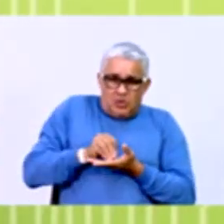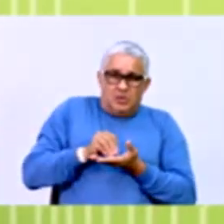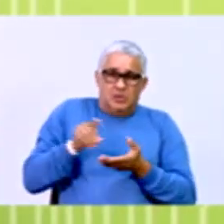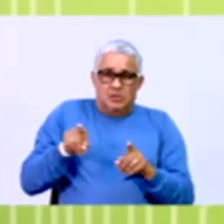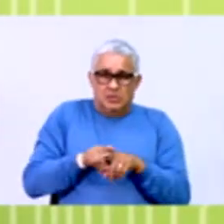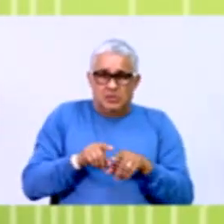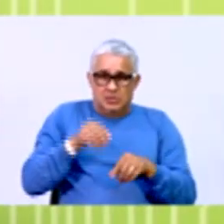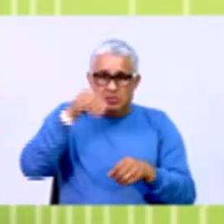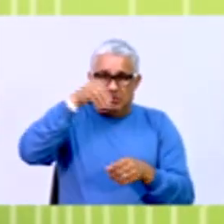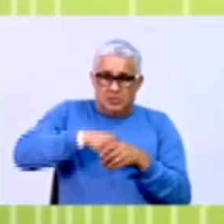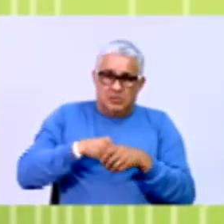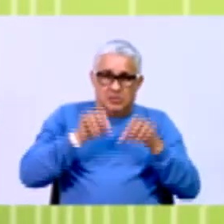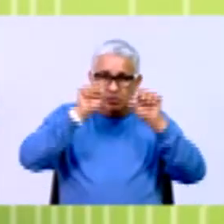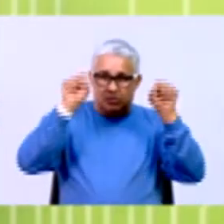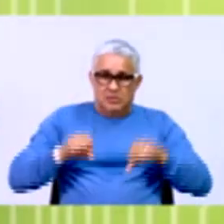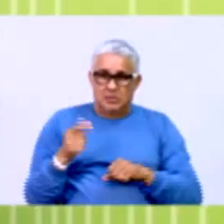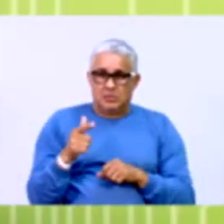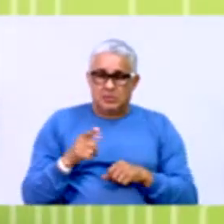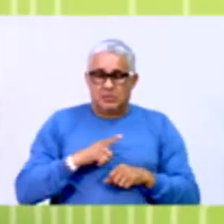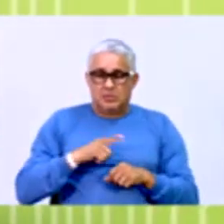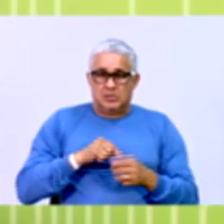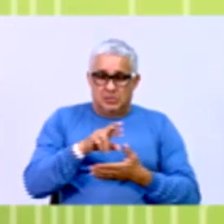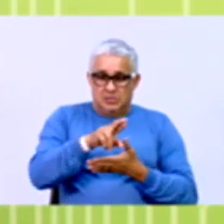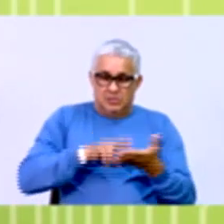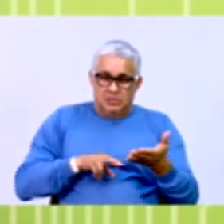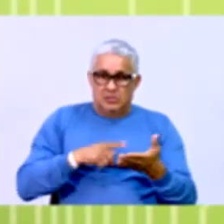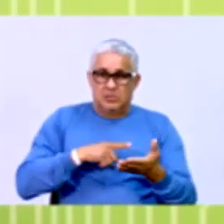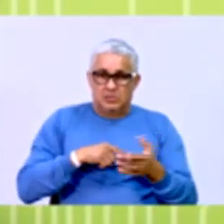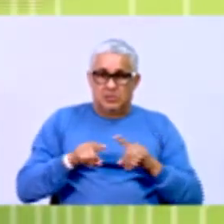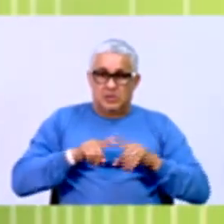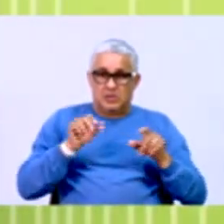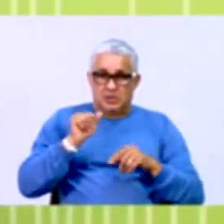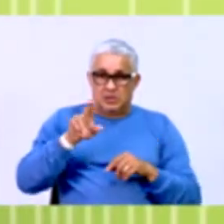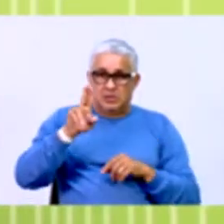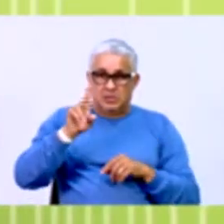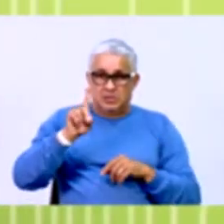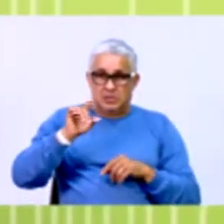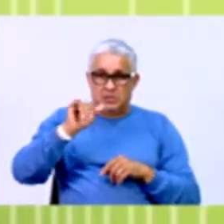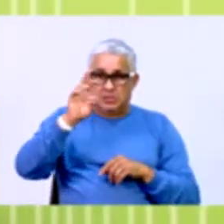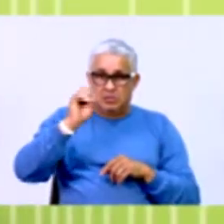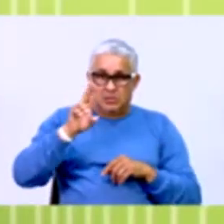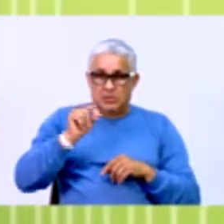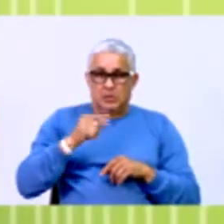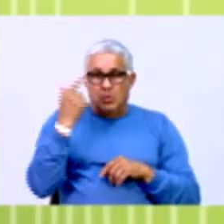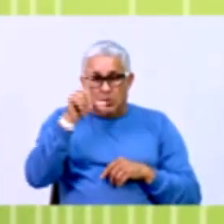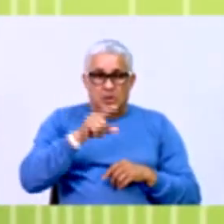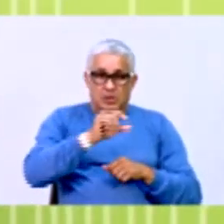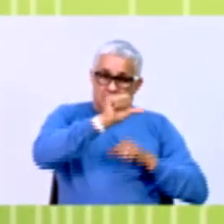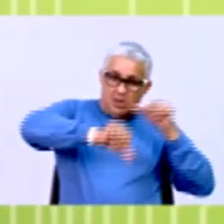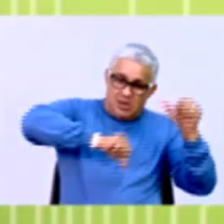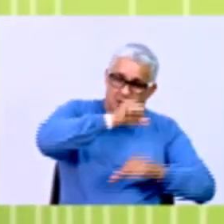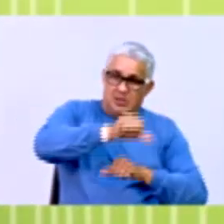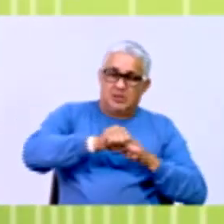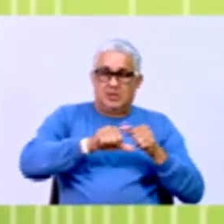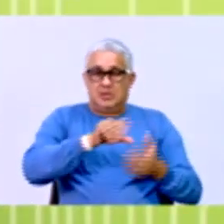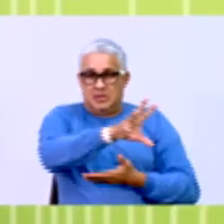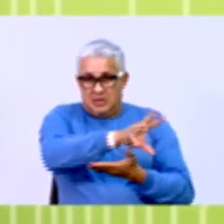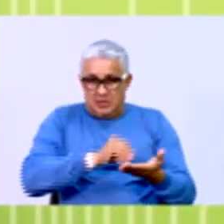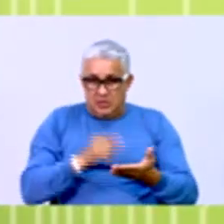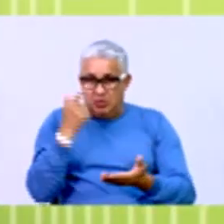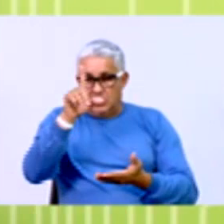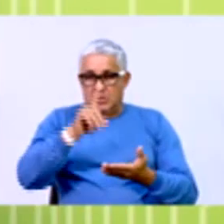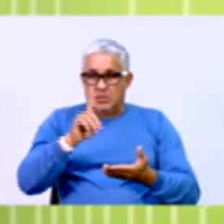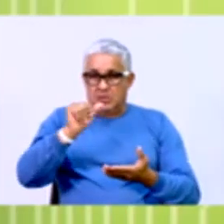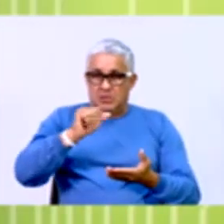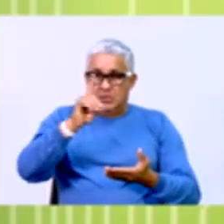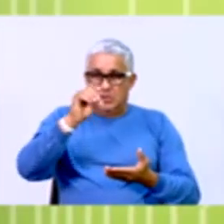inclusive no sistema. Às vezes o sistema tem ali um relatório, mas o auditor pega aqueles dados, extrai, faz uma extração, faz uma auditoria e consegue extrair outros dados